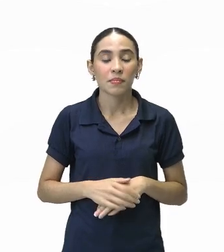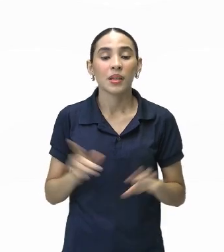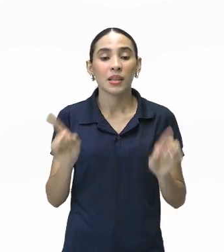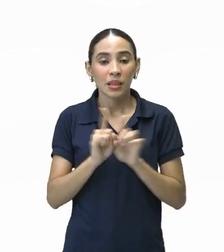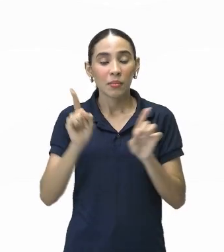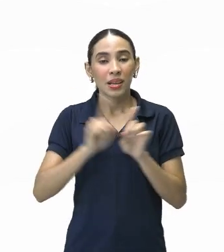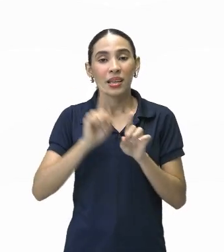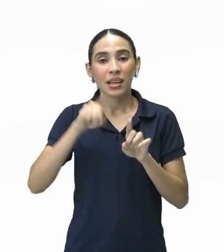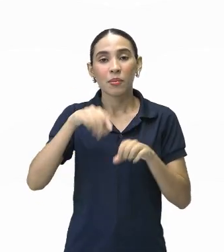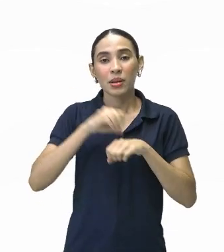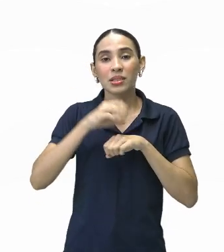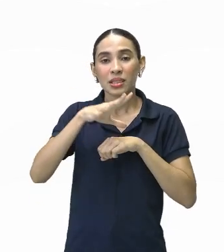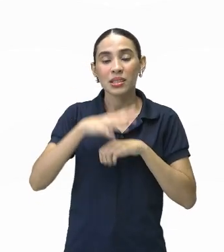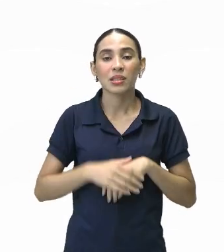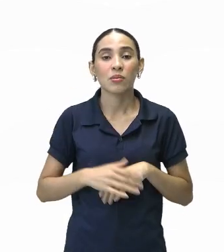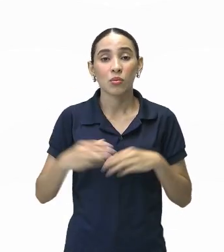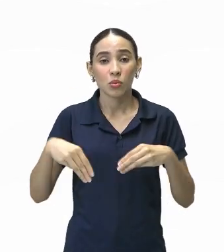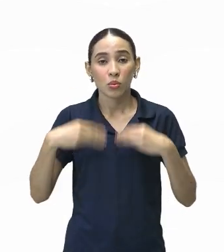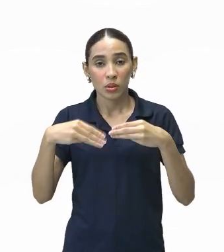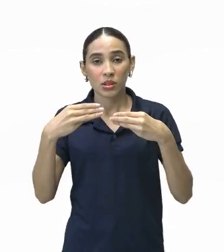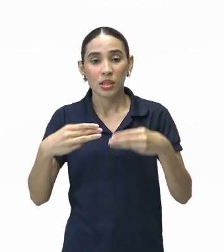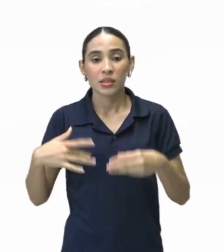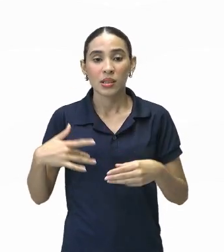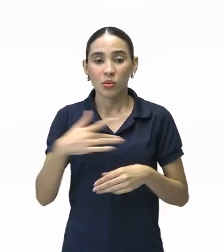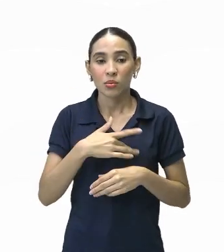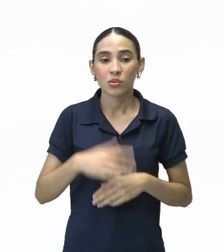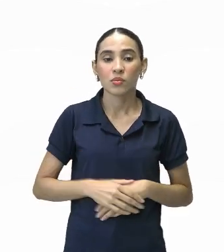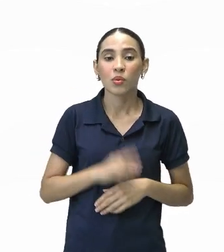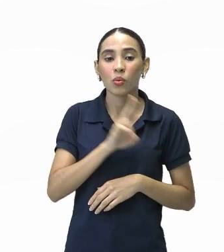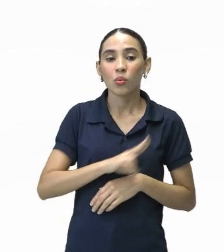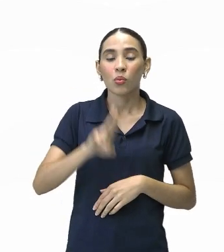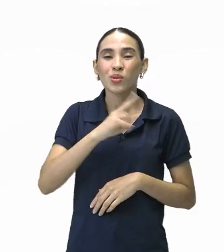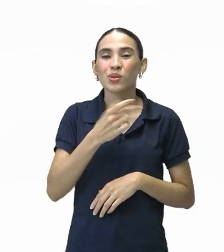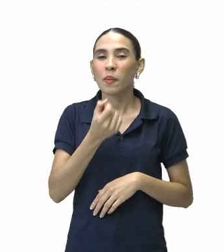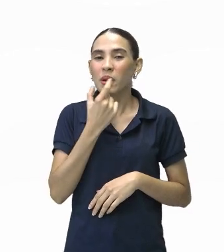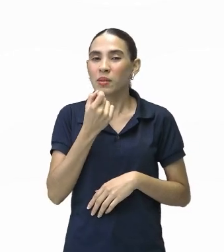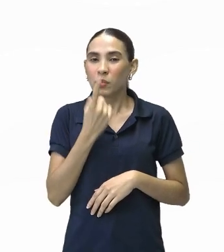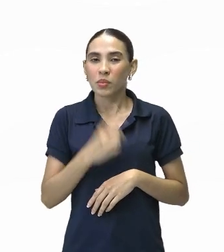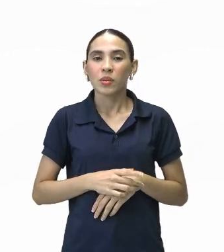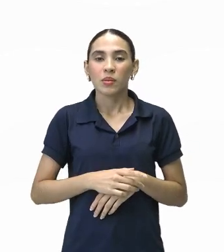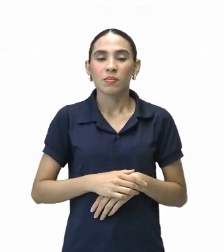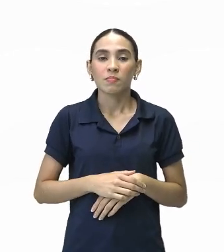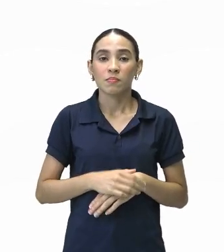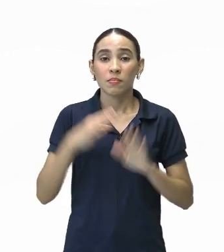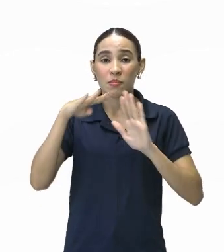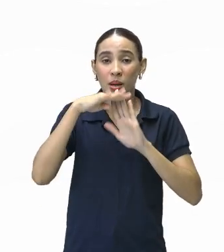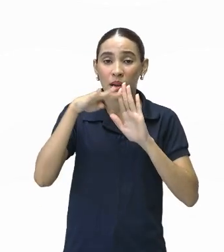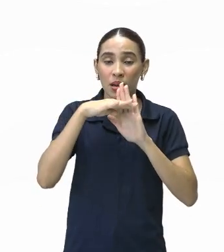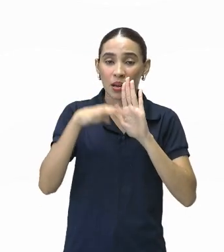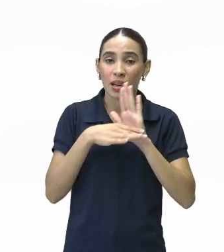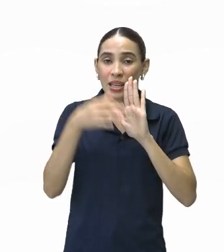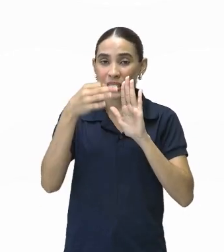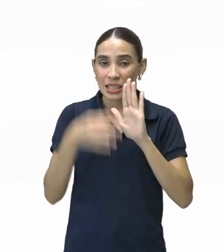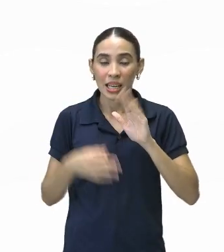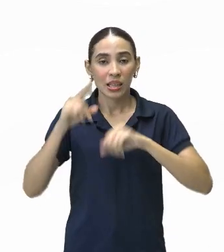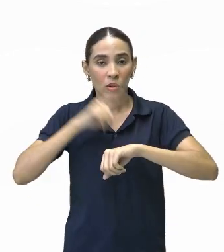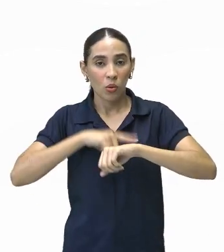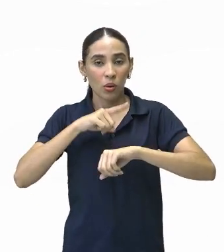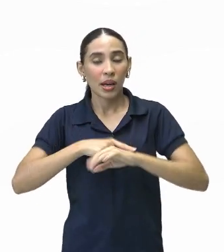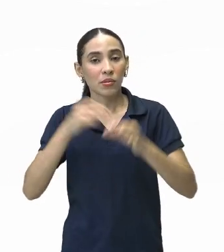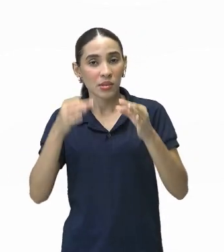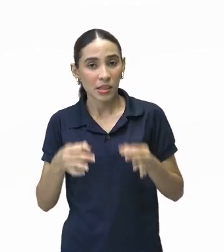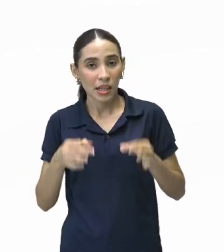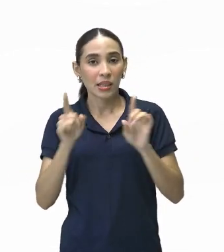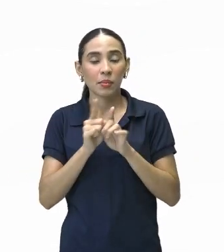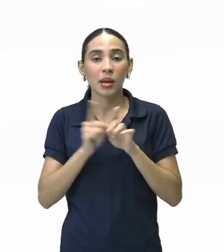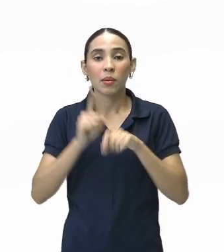também uma indicação aí do Ministério da Saúde. Use seus medicamentos na dose prescrita, nos horários corretos e